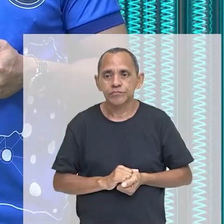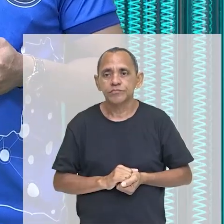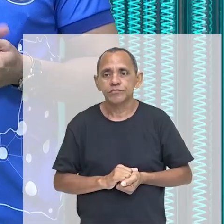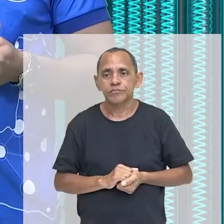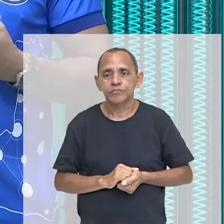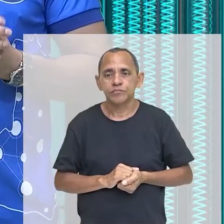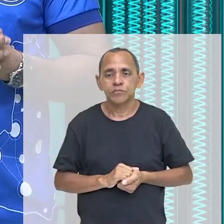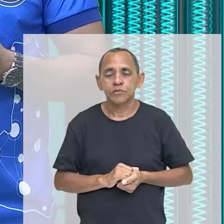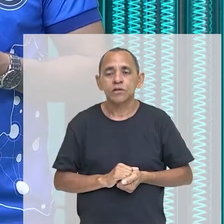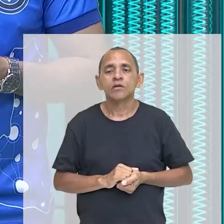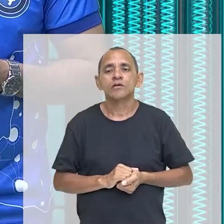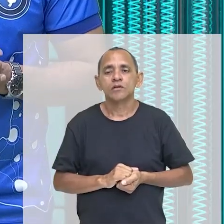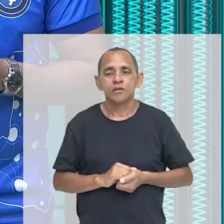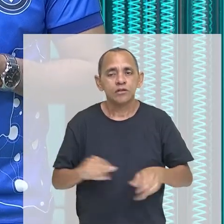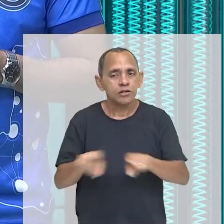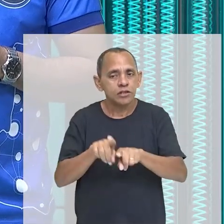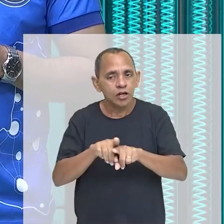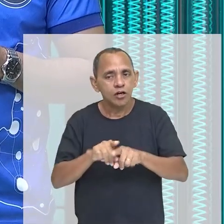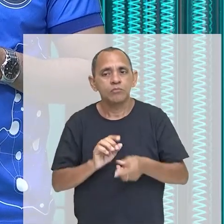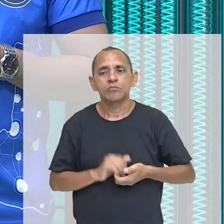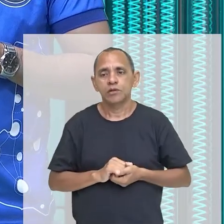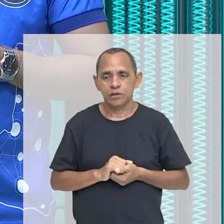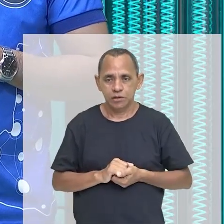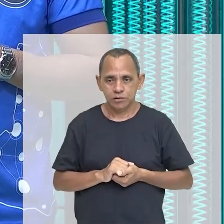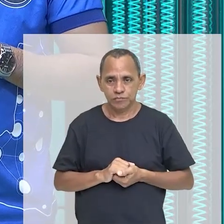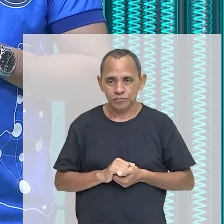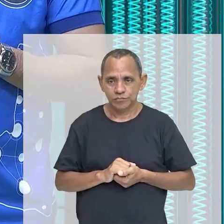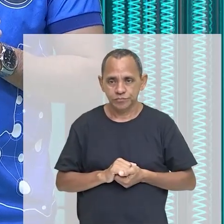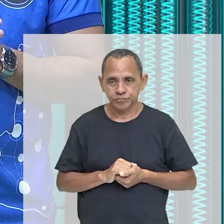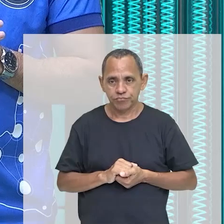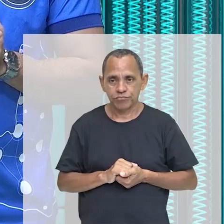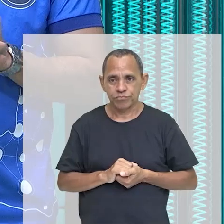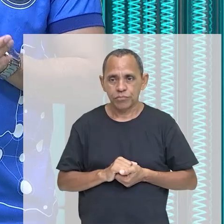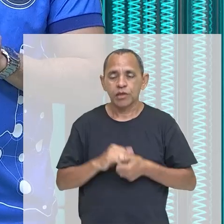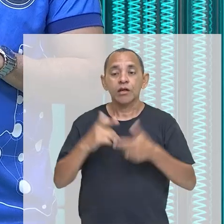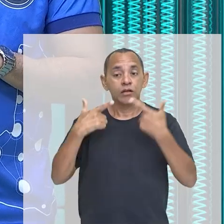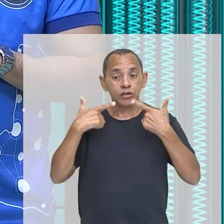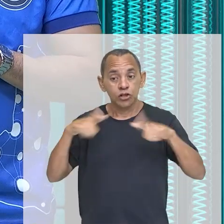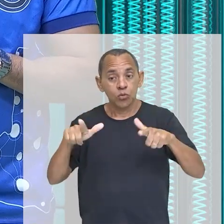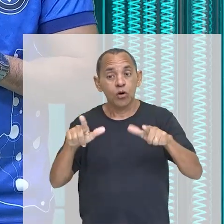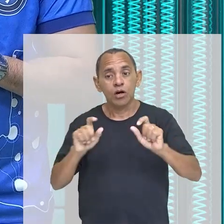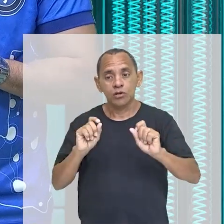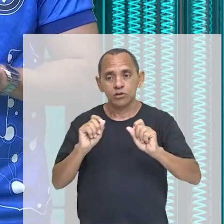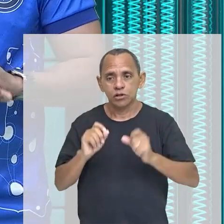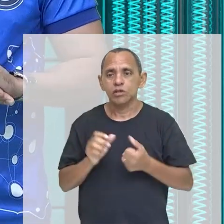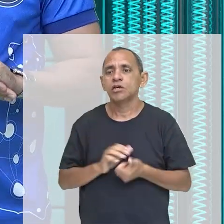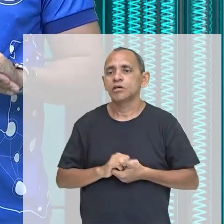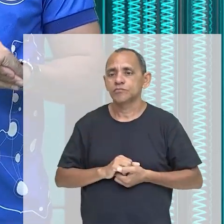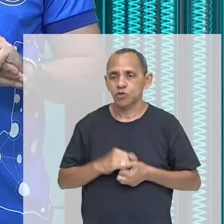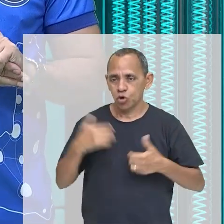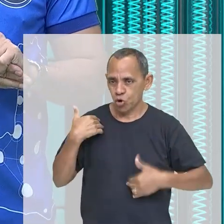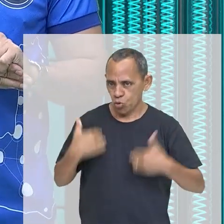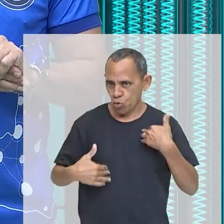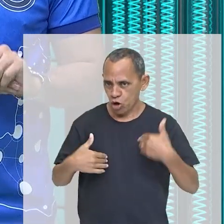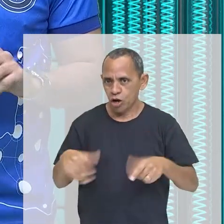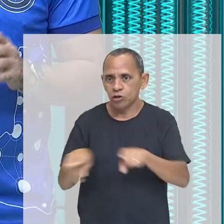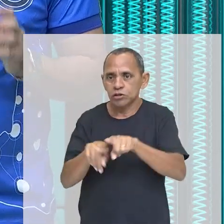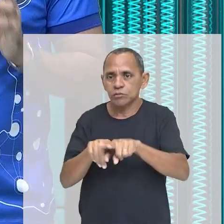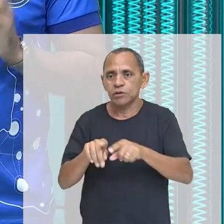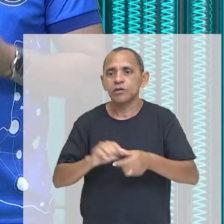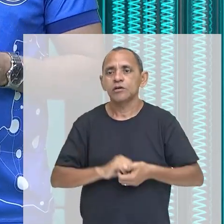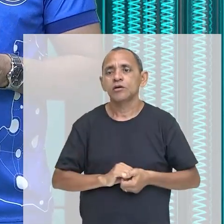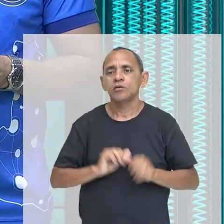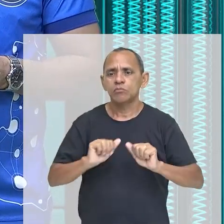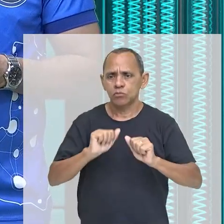body language can reinforce your spoken message or it can contradict entirely. Então, linguagem